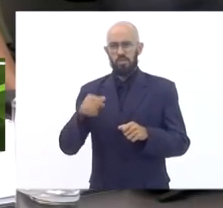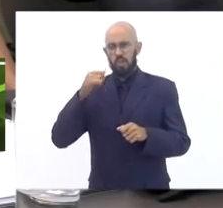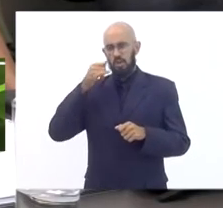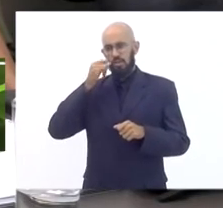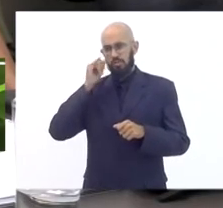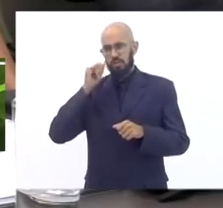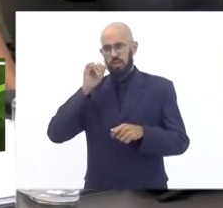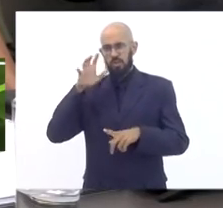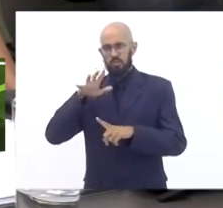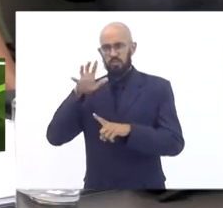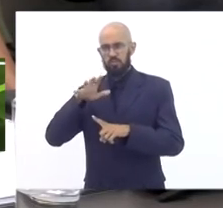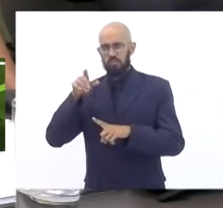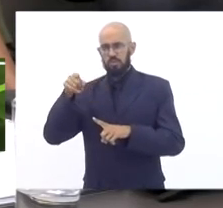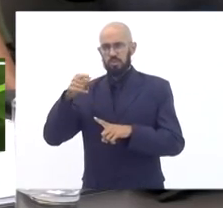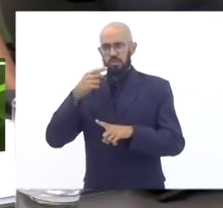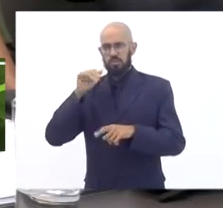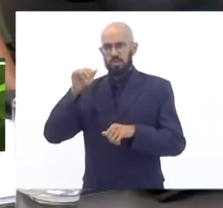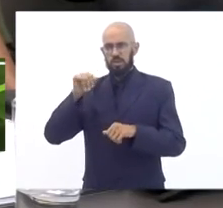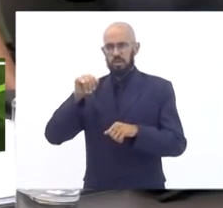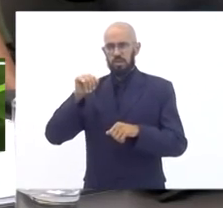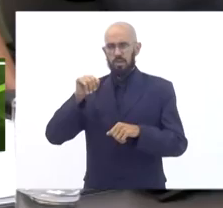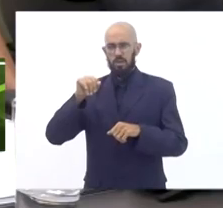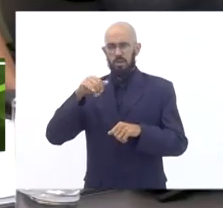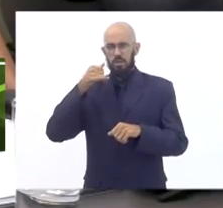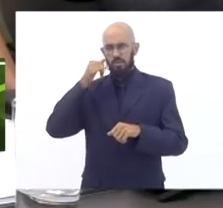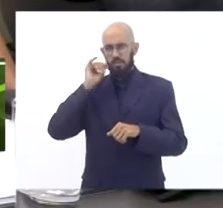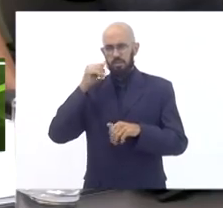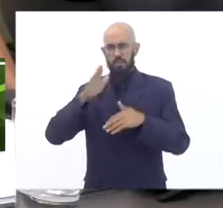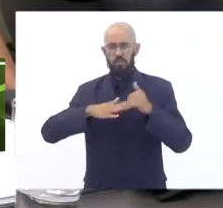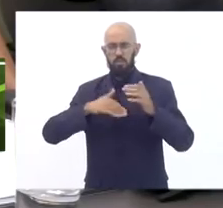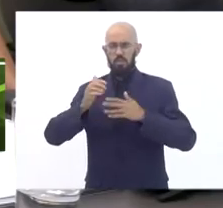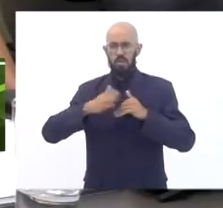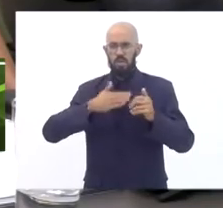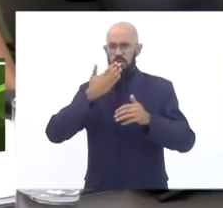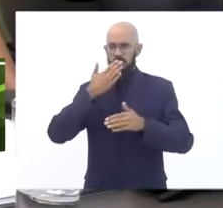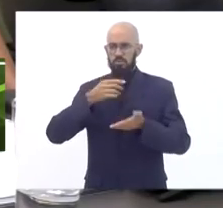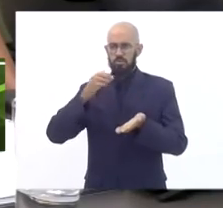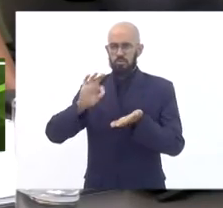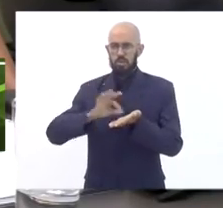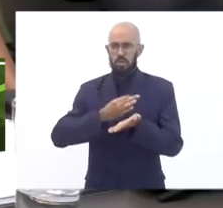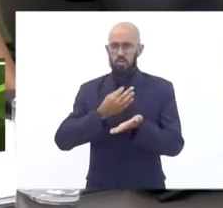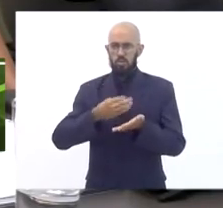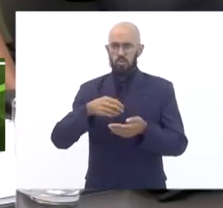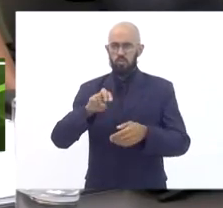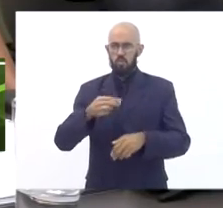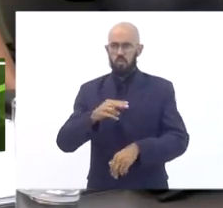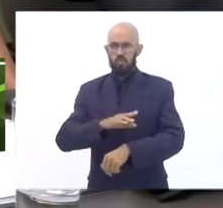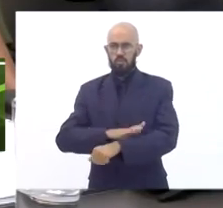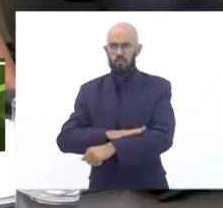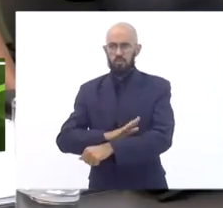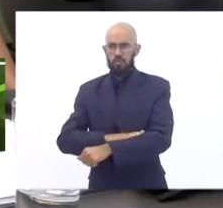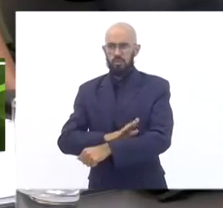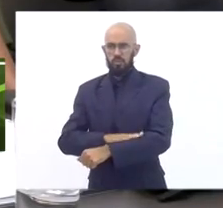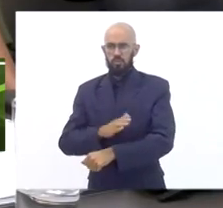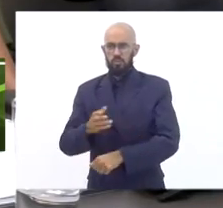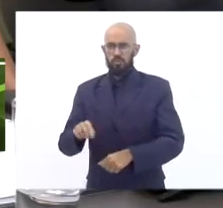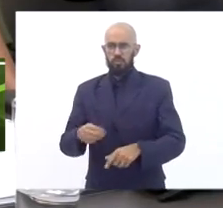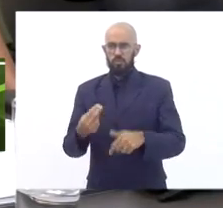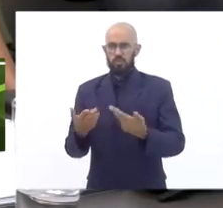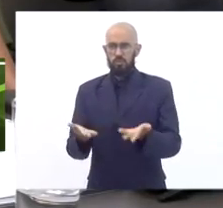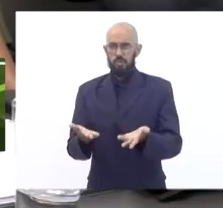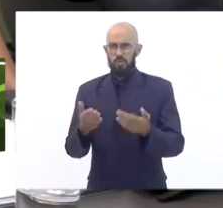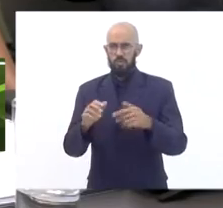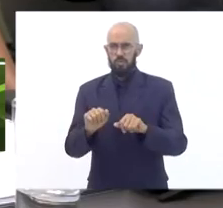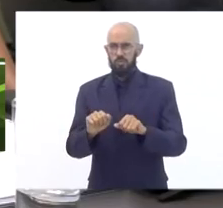questão exatamente para não macular qualquer tipo de acordo de qualquer vício. Mas, na verdade, o meu